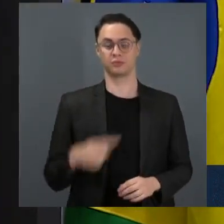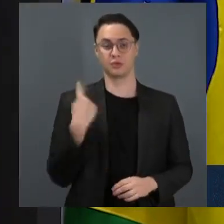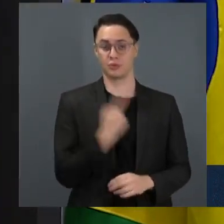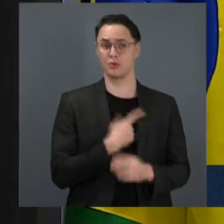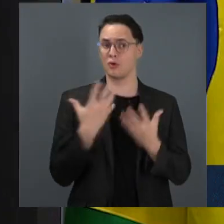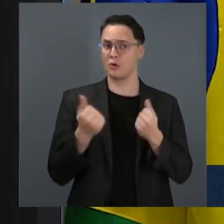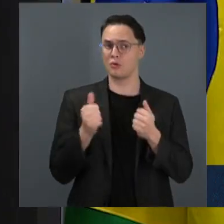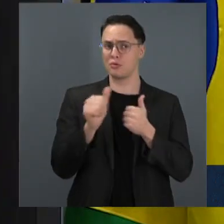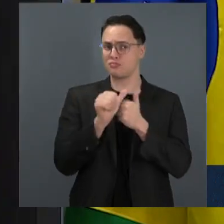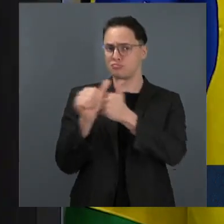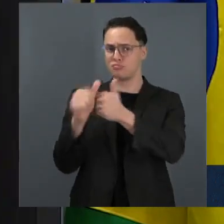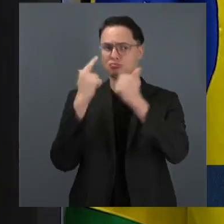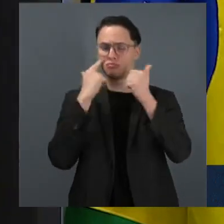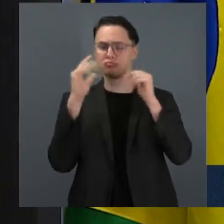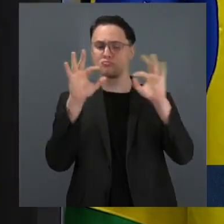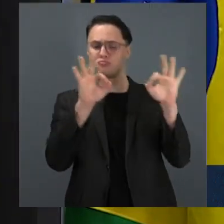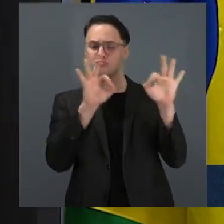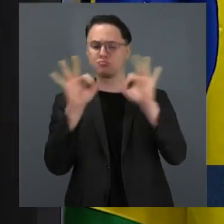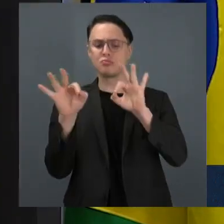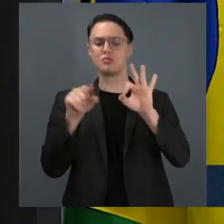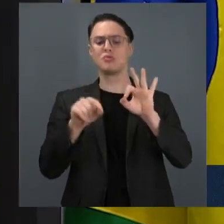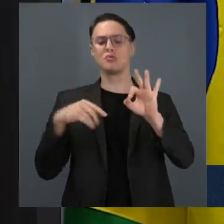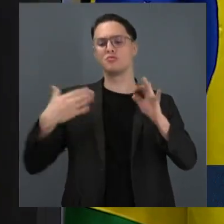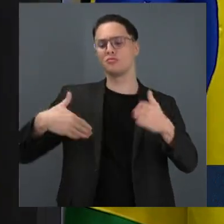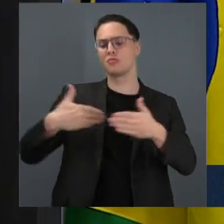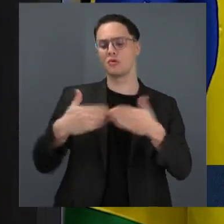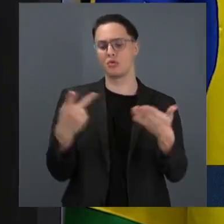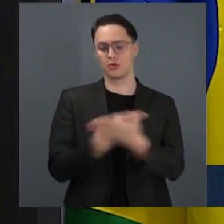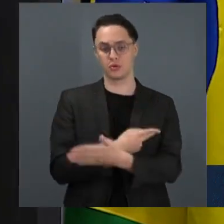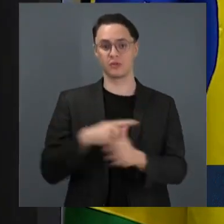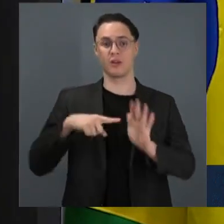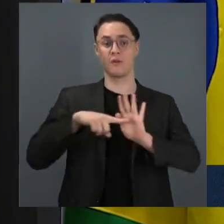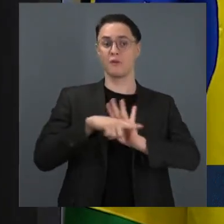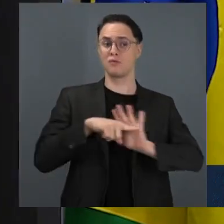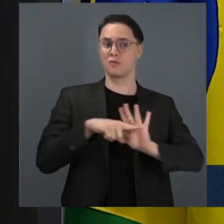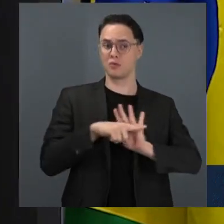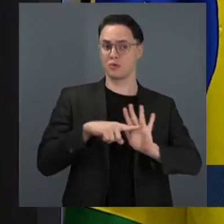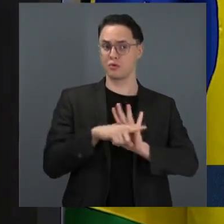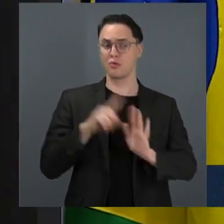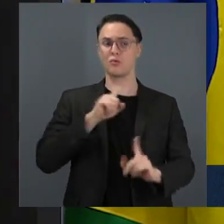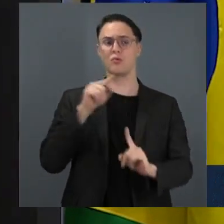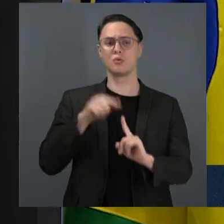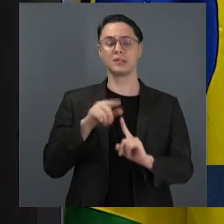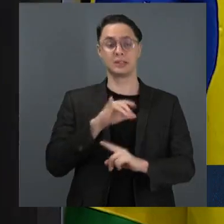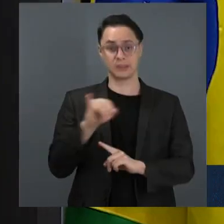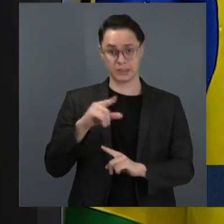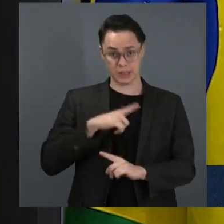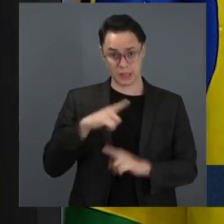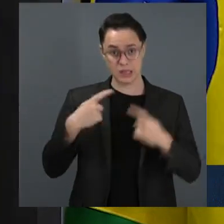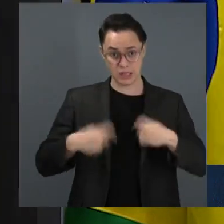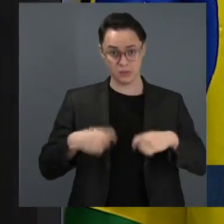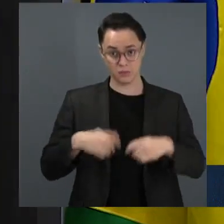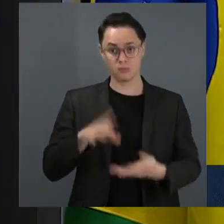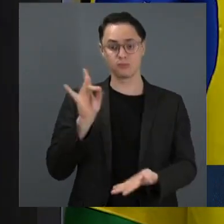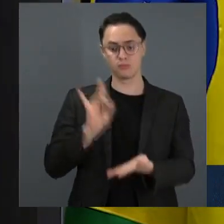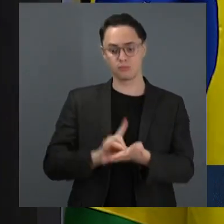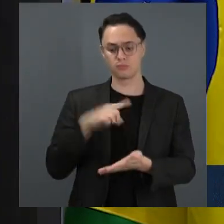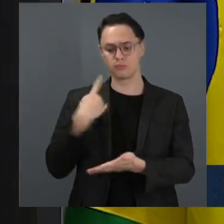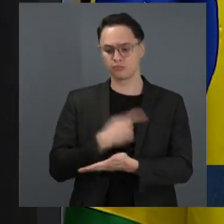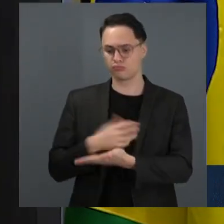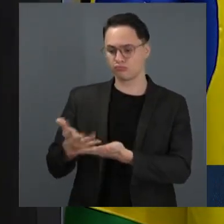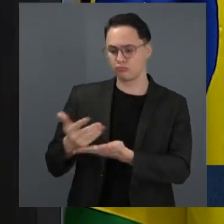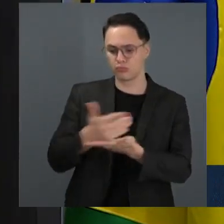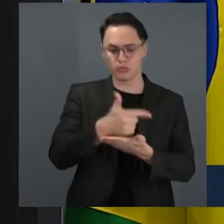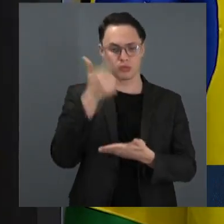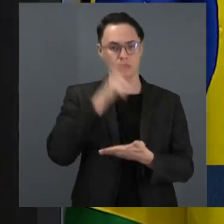acompanhar de perto os desdobramentos dessa investigação para que, se for necessário, coletar assinaturas